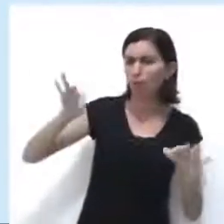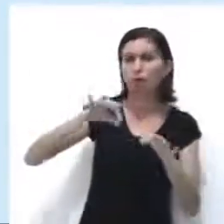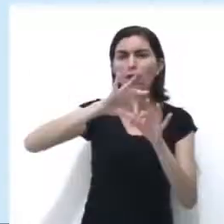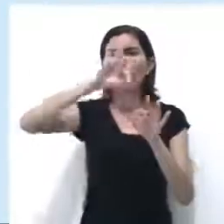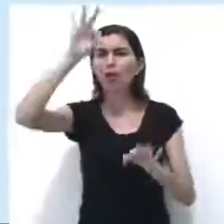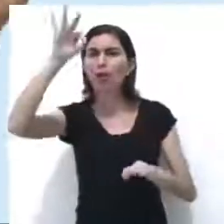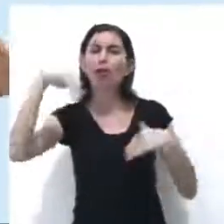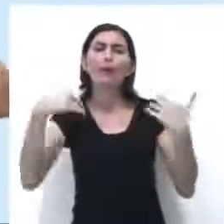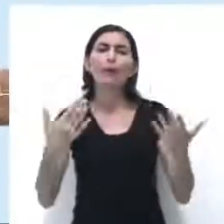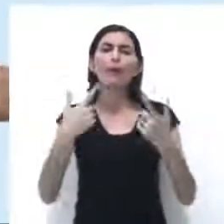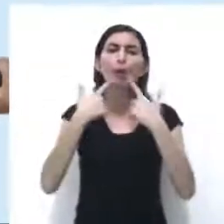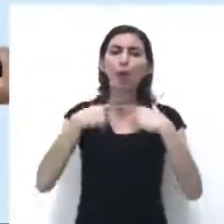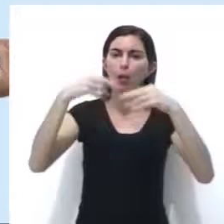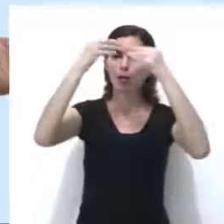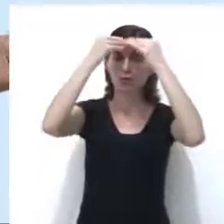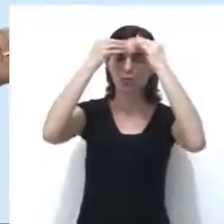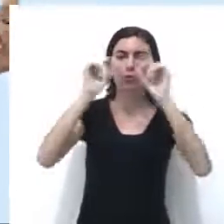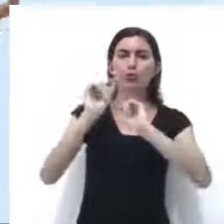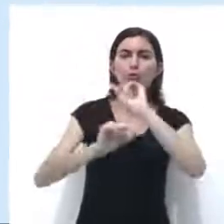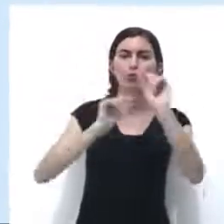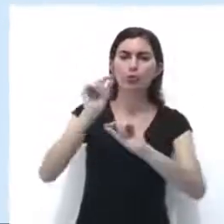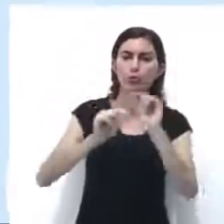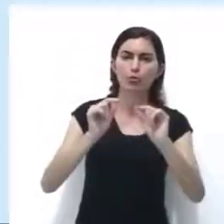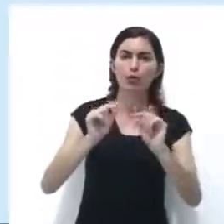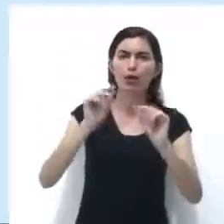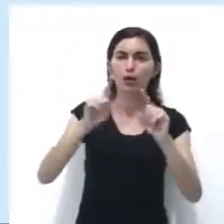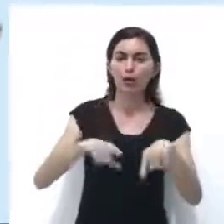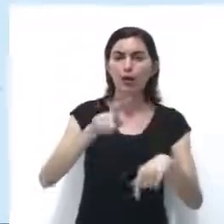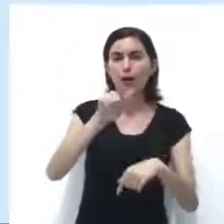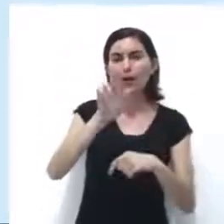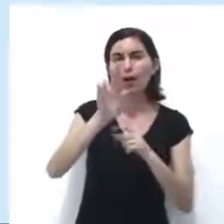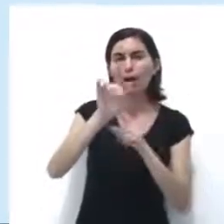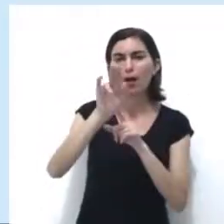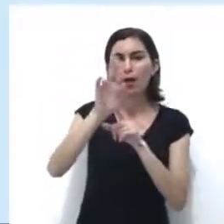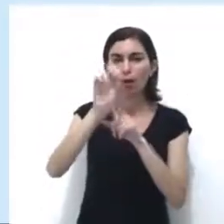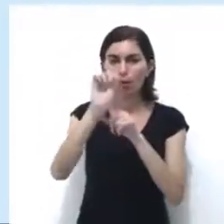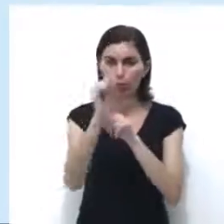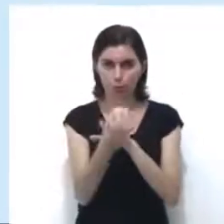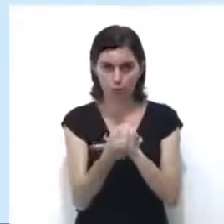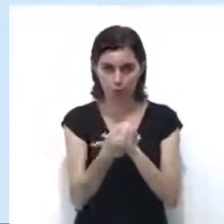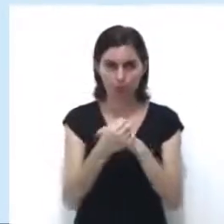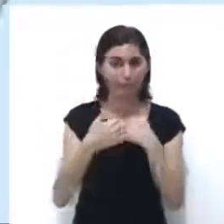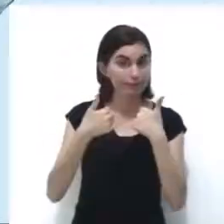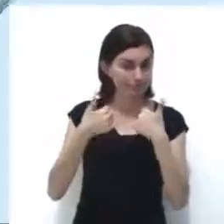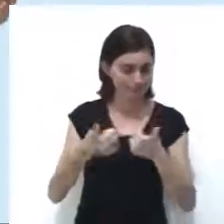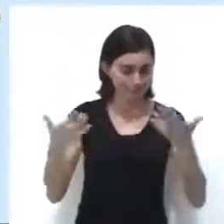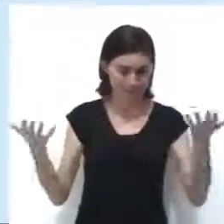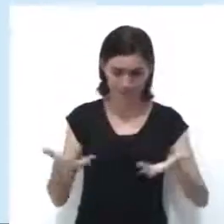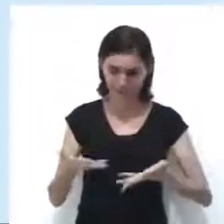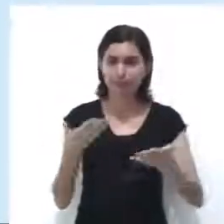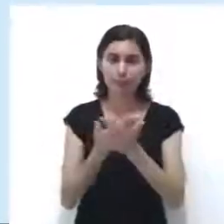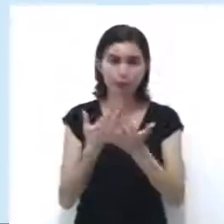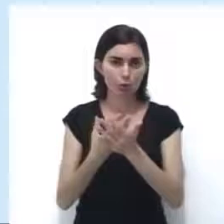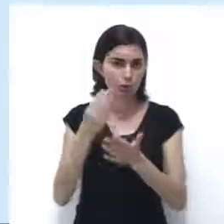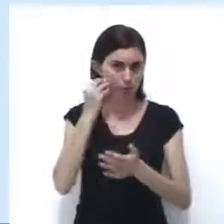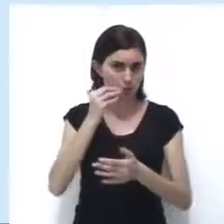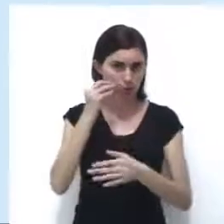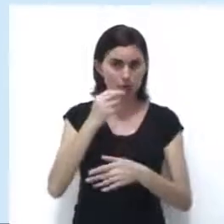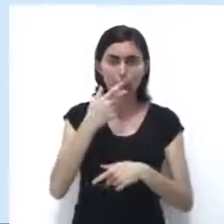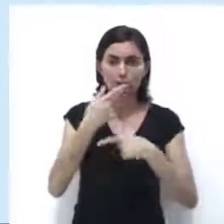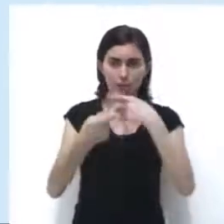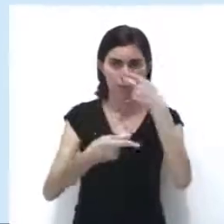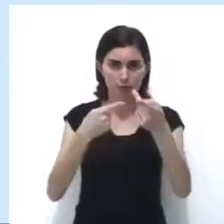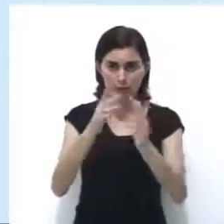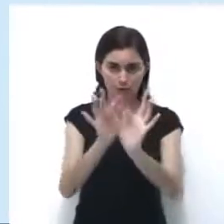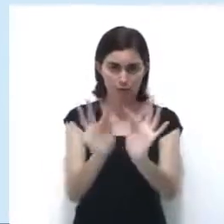é justamente a linguagem, melhor dizendo, é de graus. Tá joia? Nessa aula, eu estou tentando falar